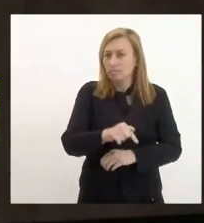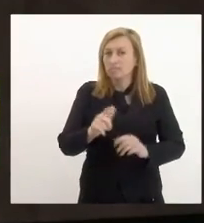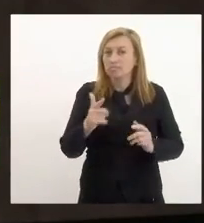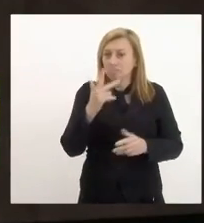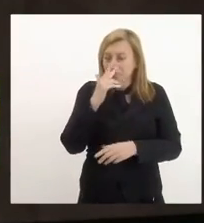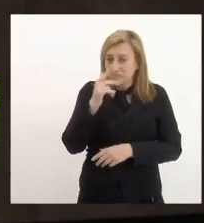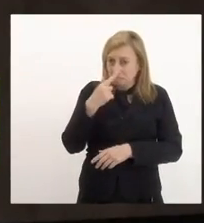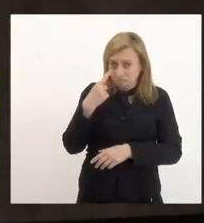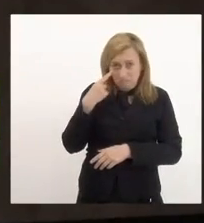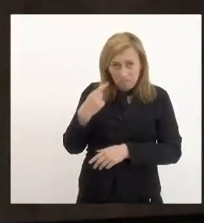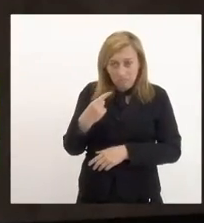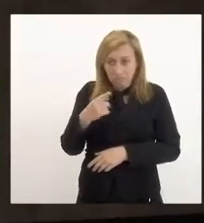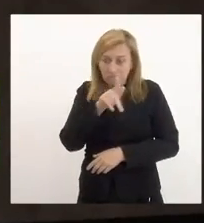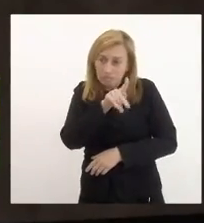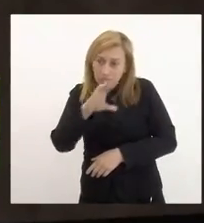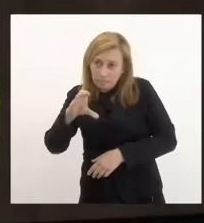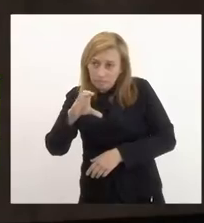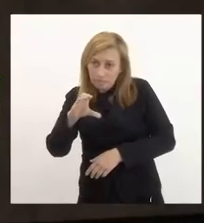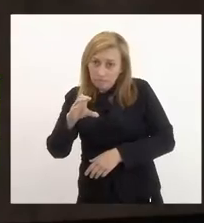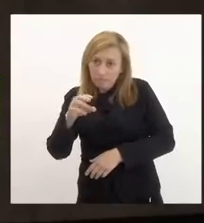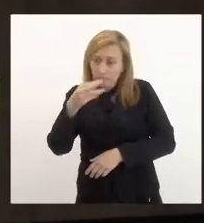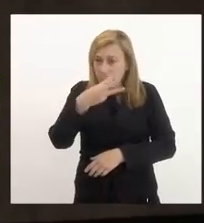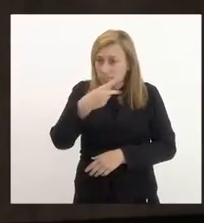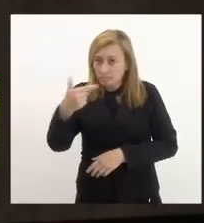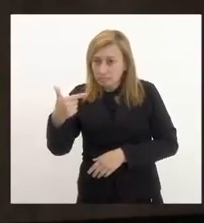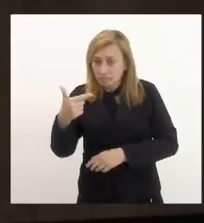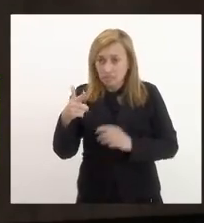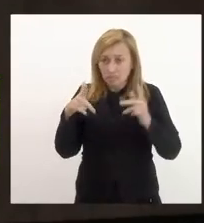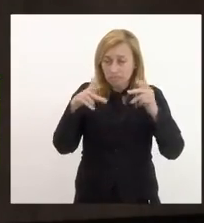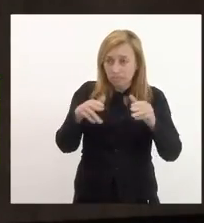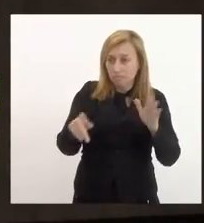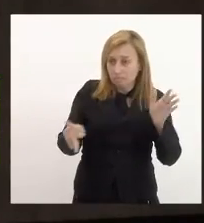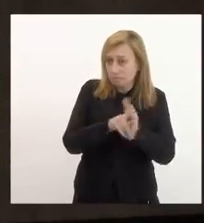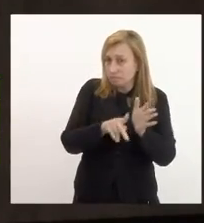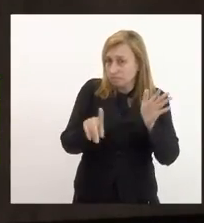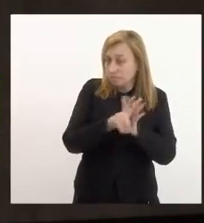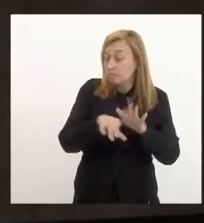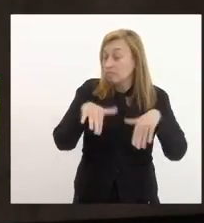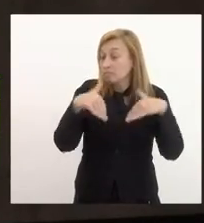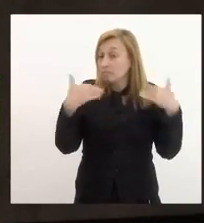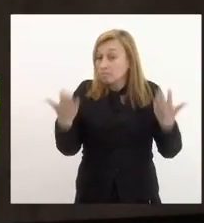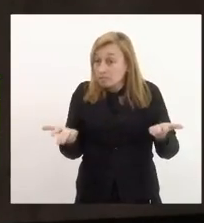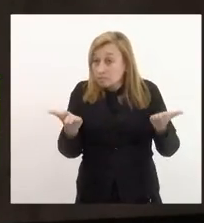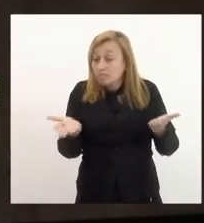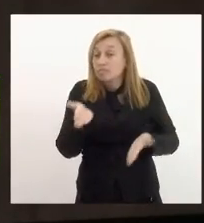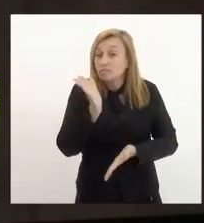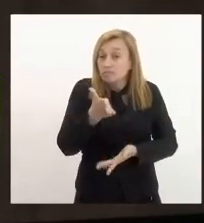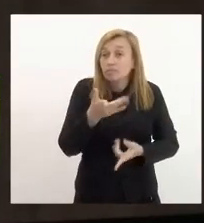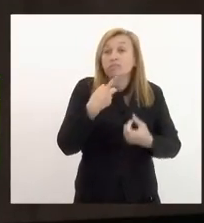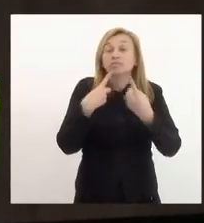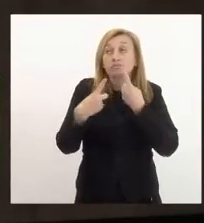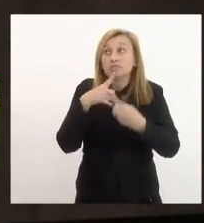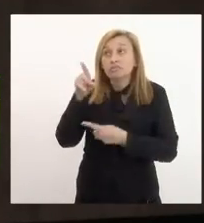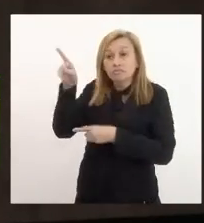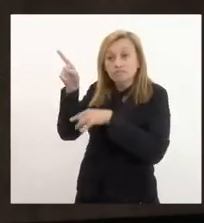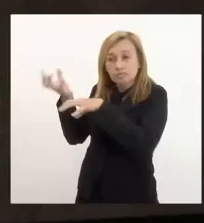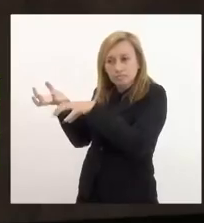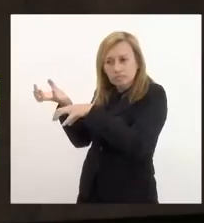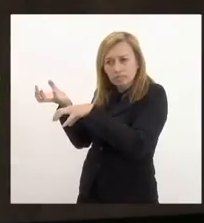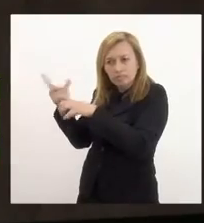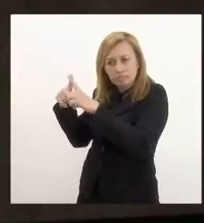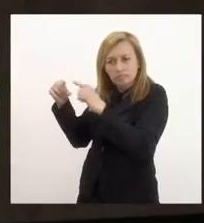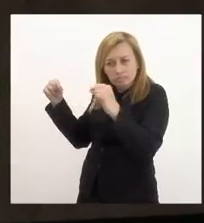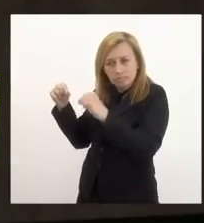forma como tá redação da PEC 32 como tá do projeto de lei então nós já temos até um debate em Brasília e Justamente